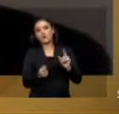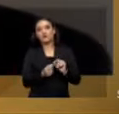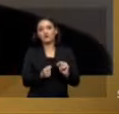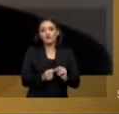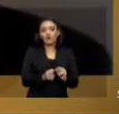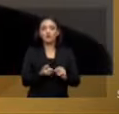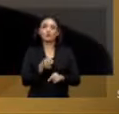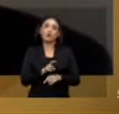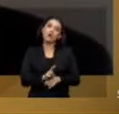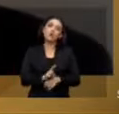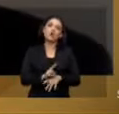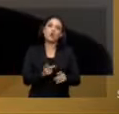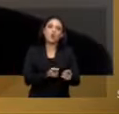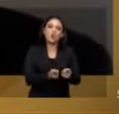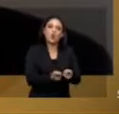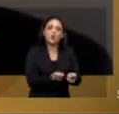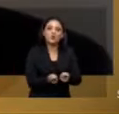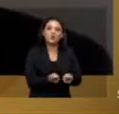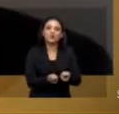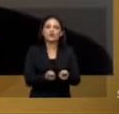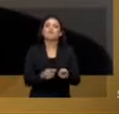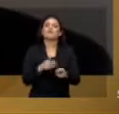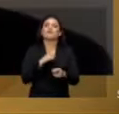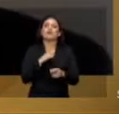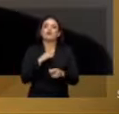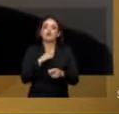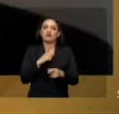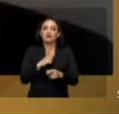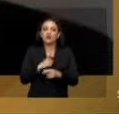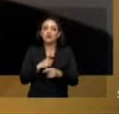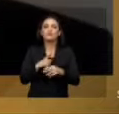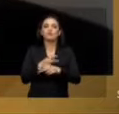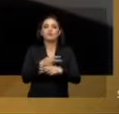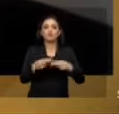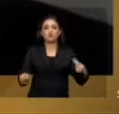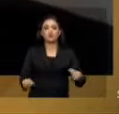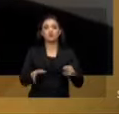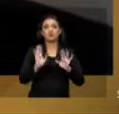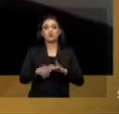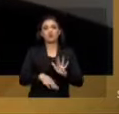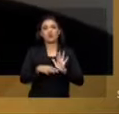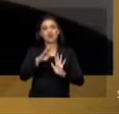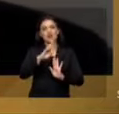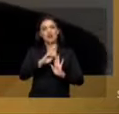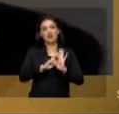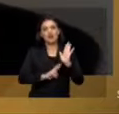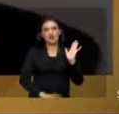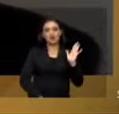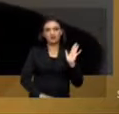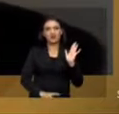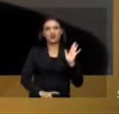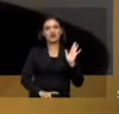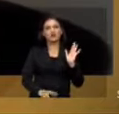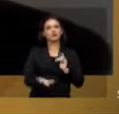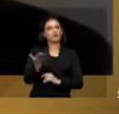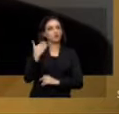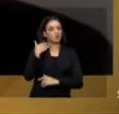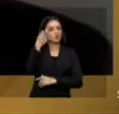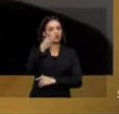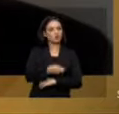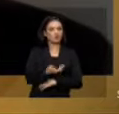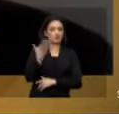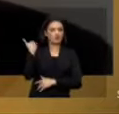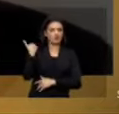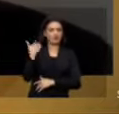continência, para aglutinação dos feitos correlatos naquele juízo. E aqui, na decisão